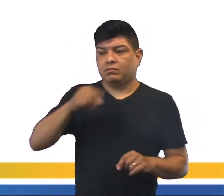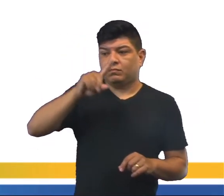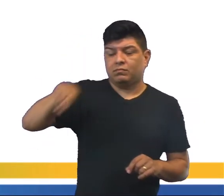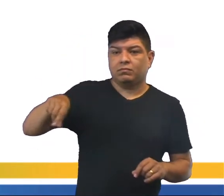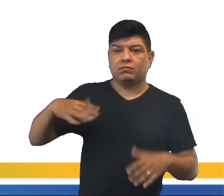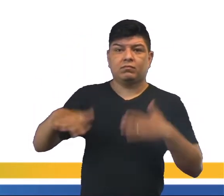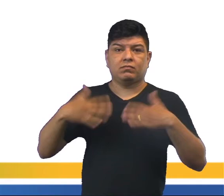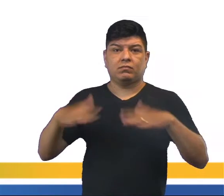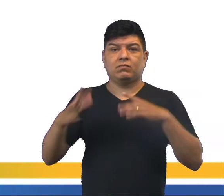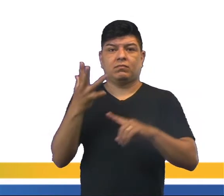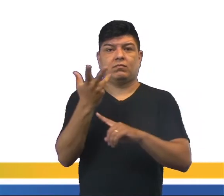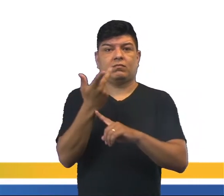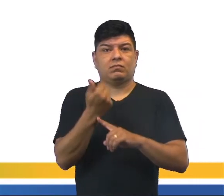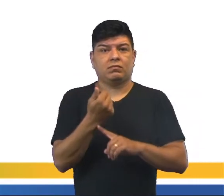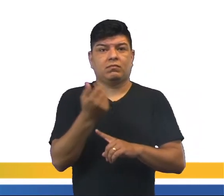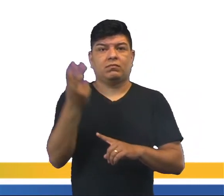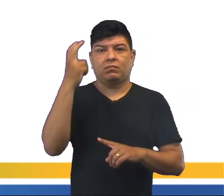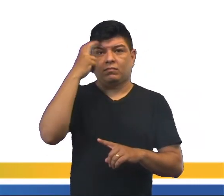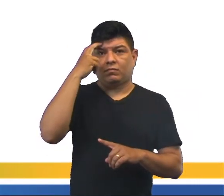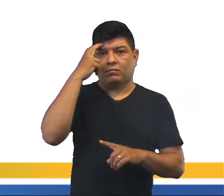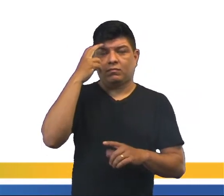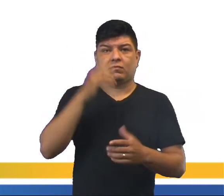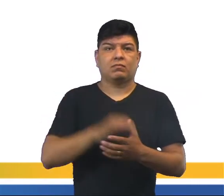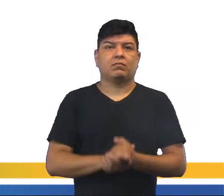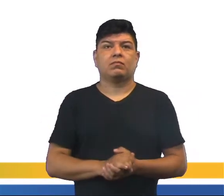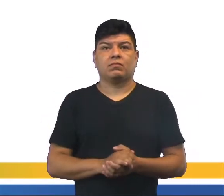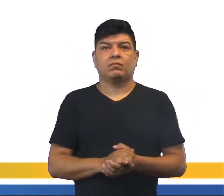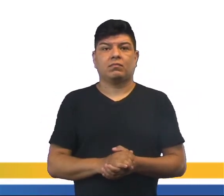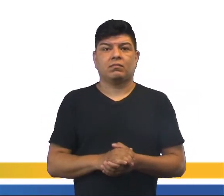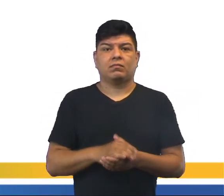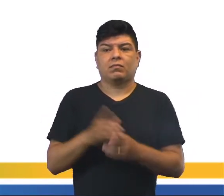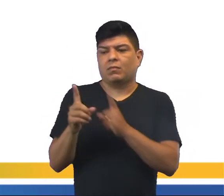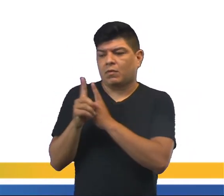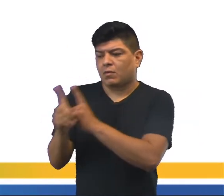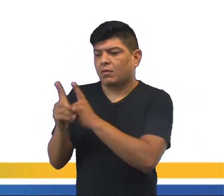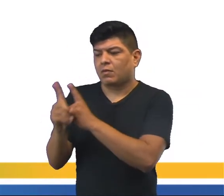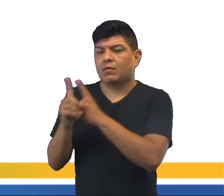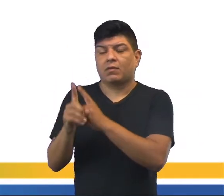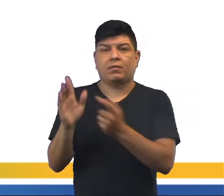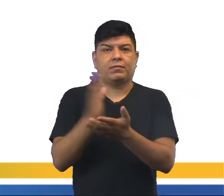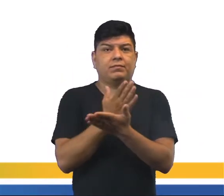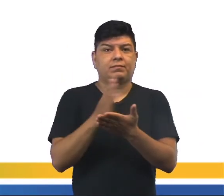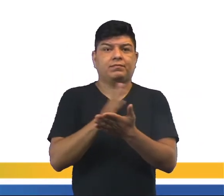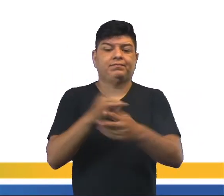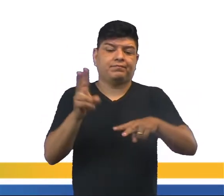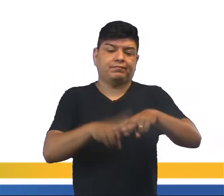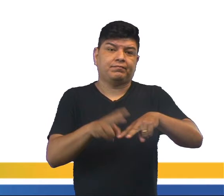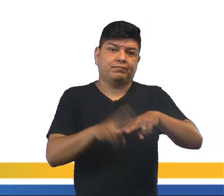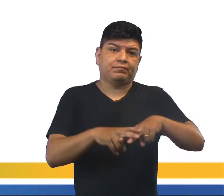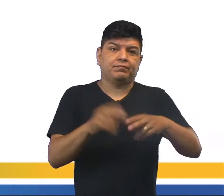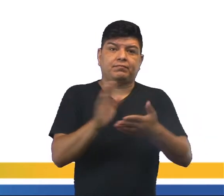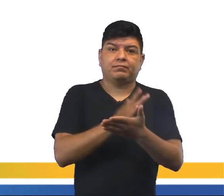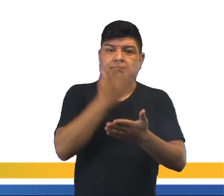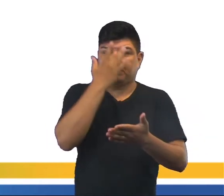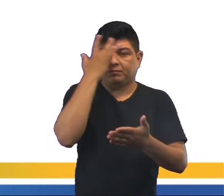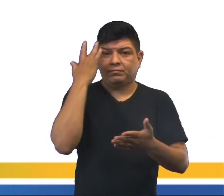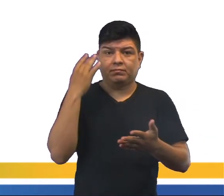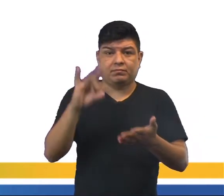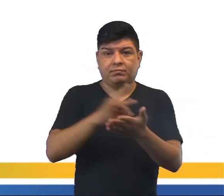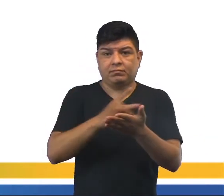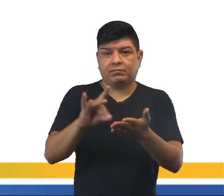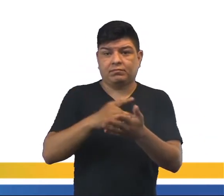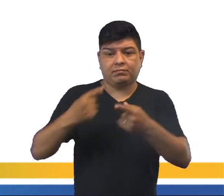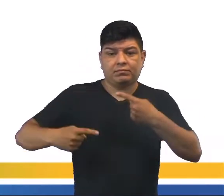movimentos artísticos e culturais de oposição. Perseguição e, em alguns casos, prisão de opositores e inimigos